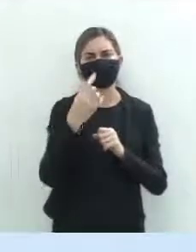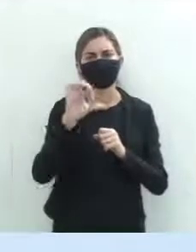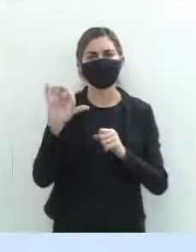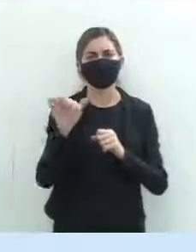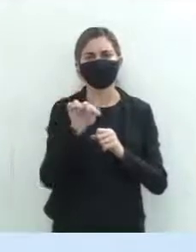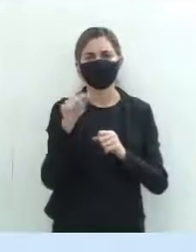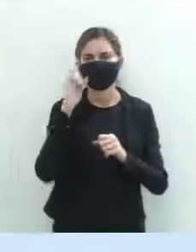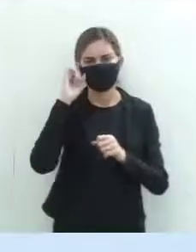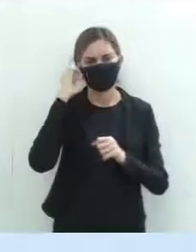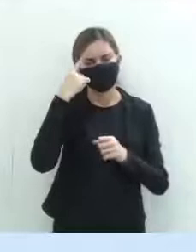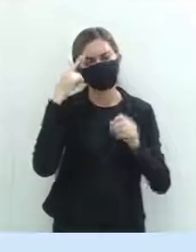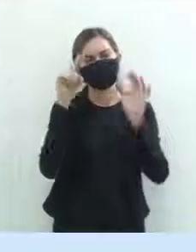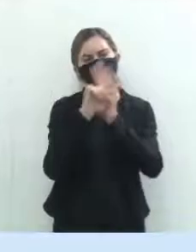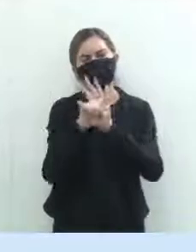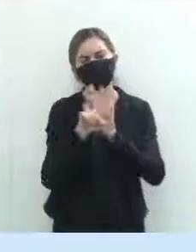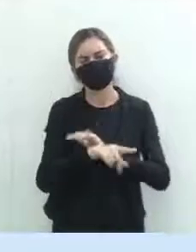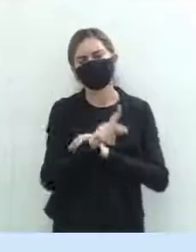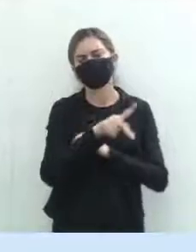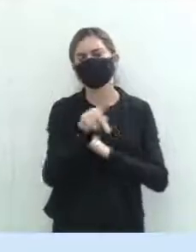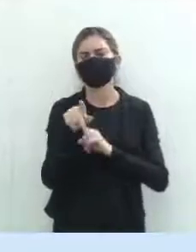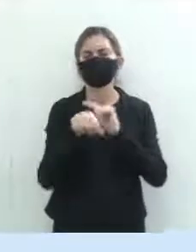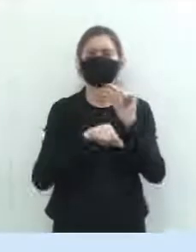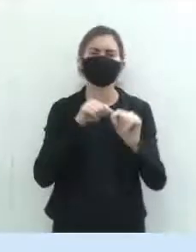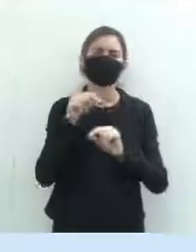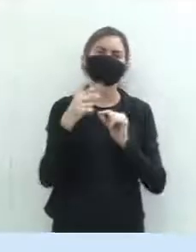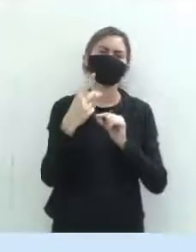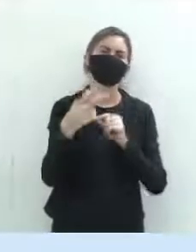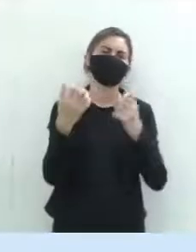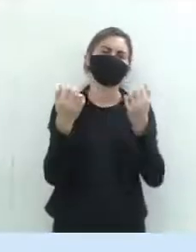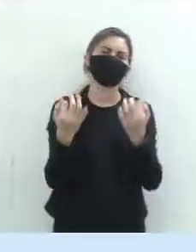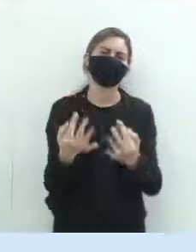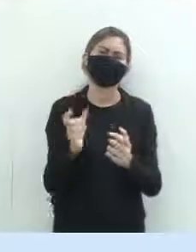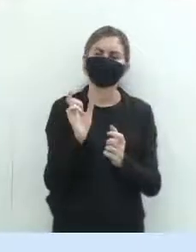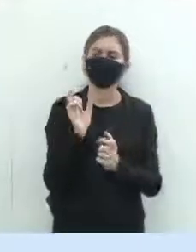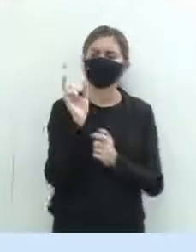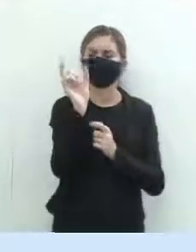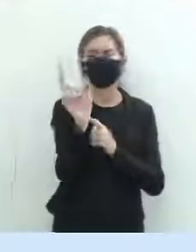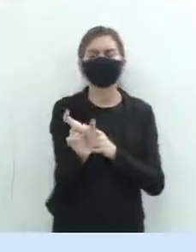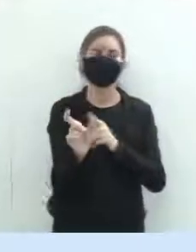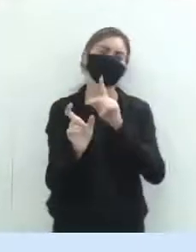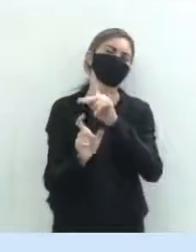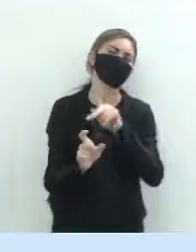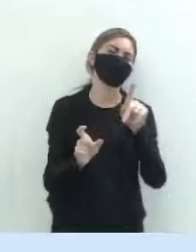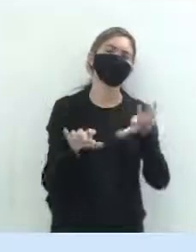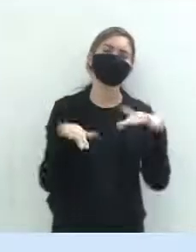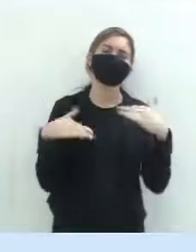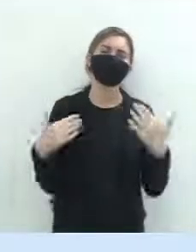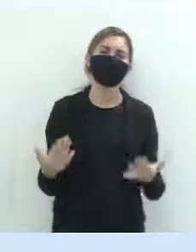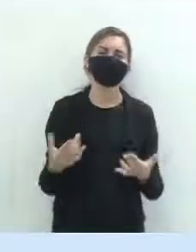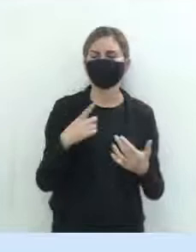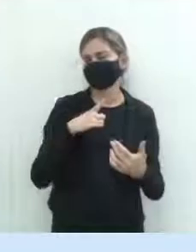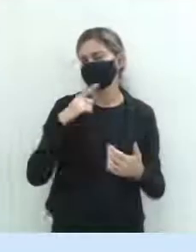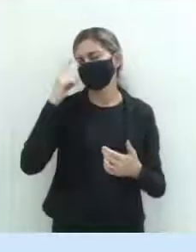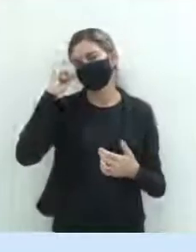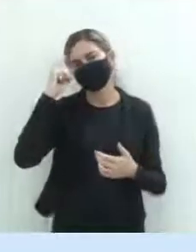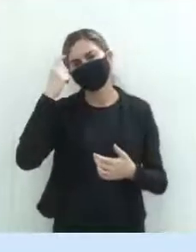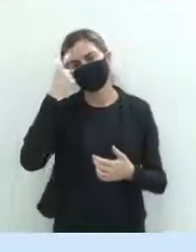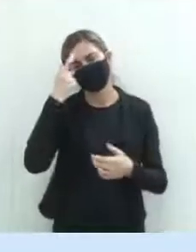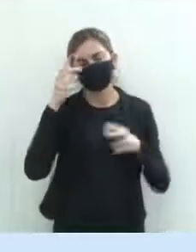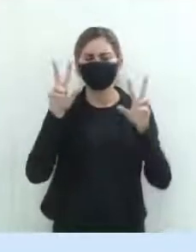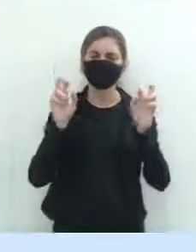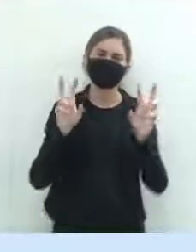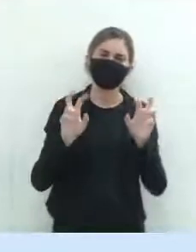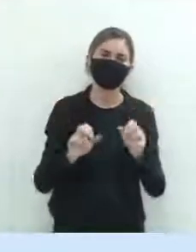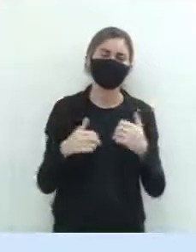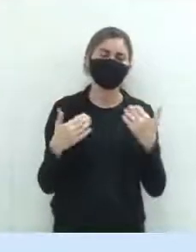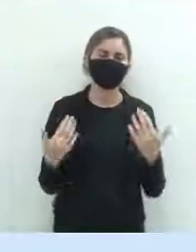sua dúvida, perguntar: professor, o que é que o senhor quis dizer com tal palavra? Professor, eu tenho dúvidas sobre esse assunto